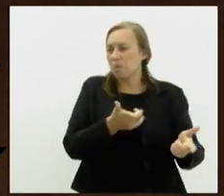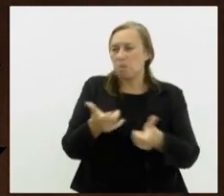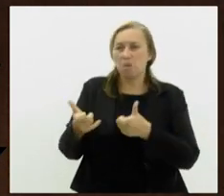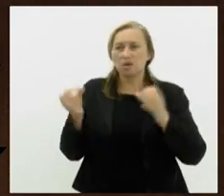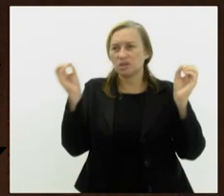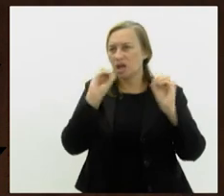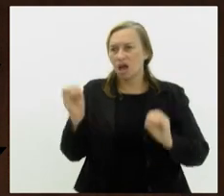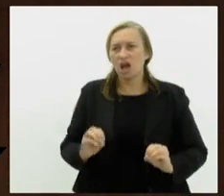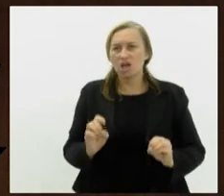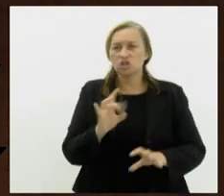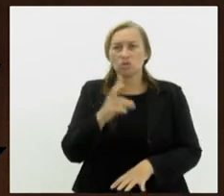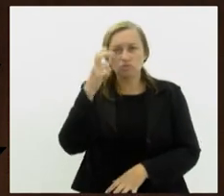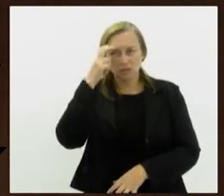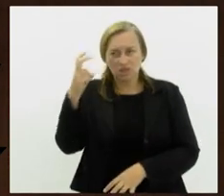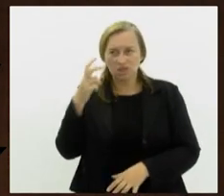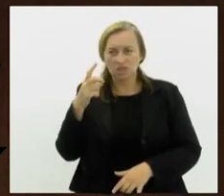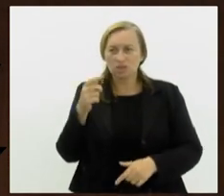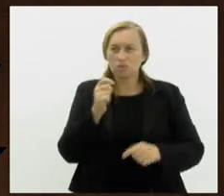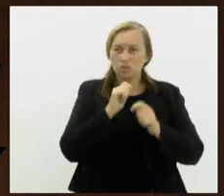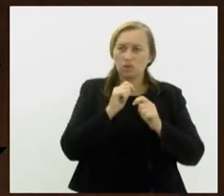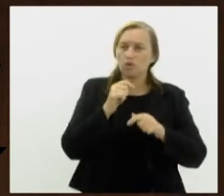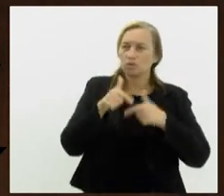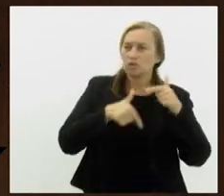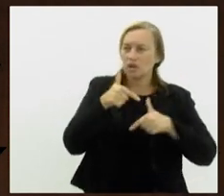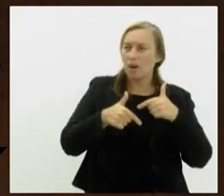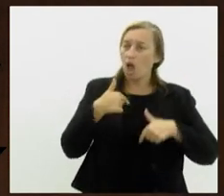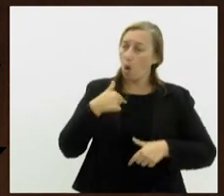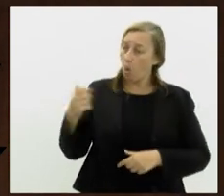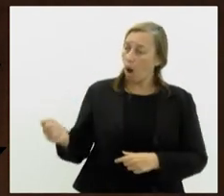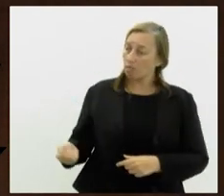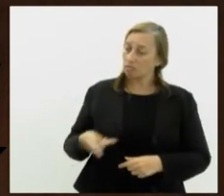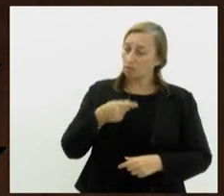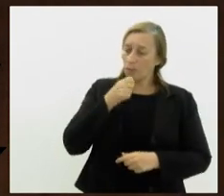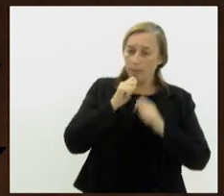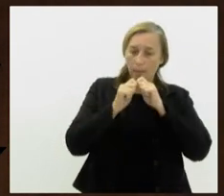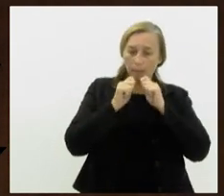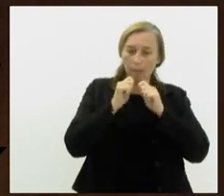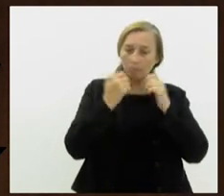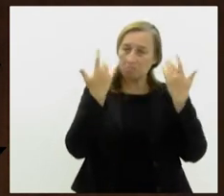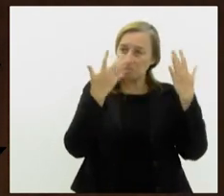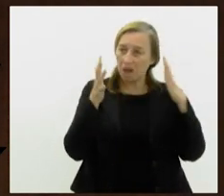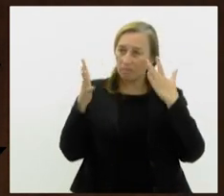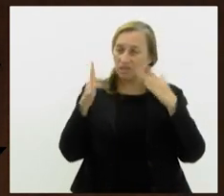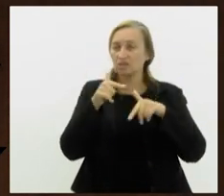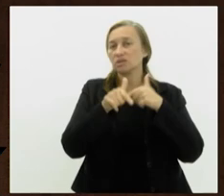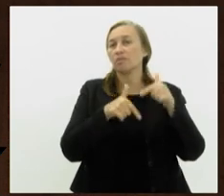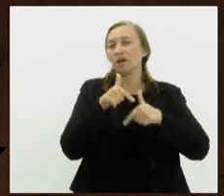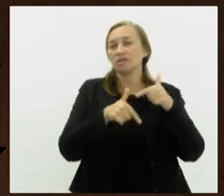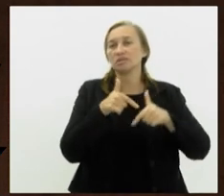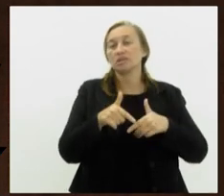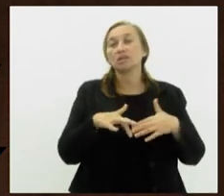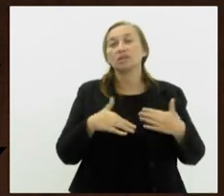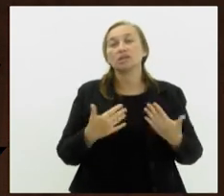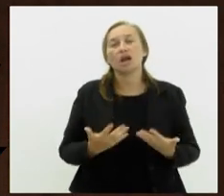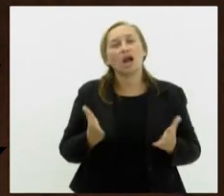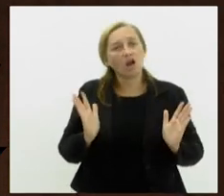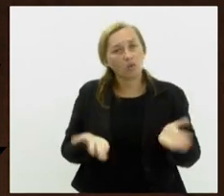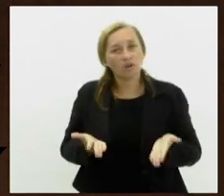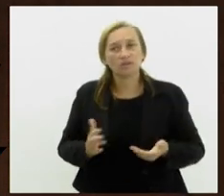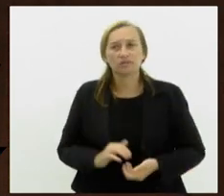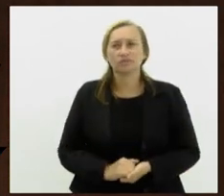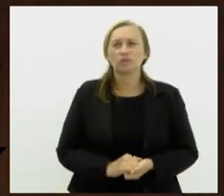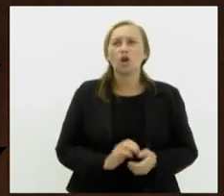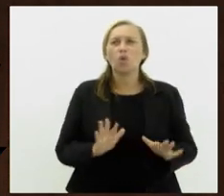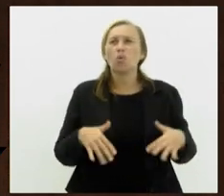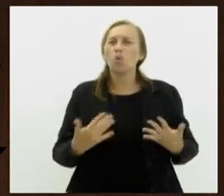trabalho de inteligência, que eu vim aqui para esse microfone louvar esse trabalho, louvar esse trabalho. Agora,